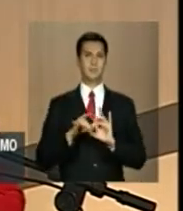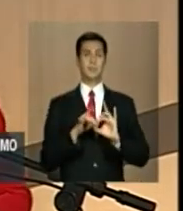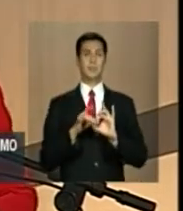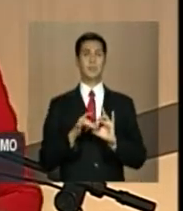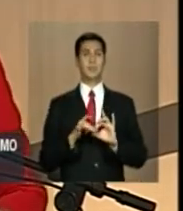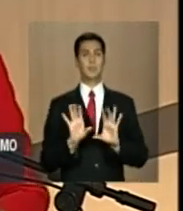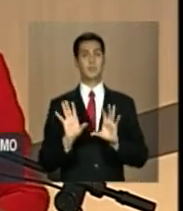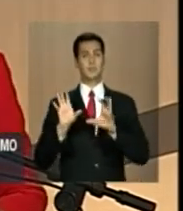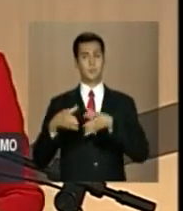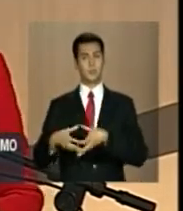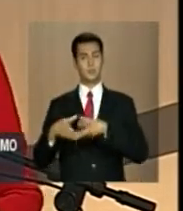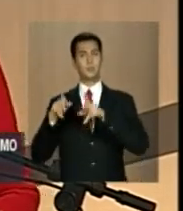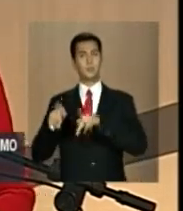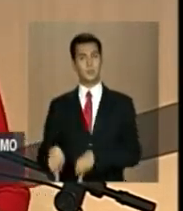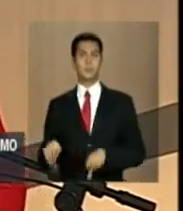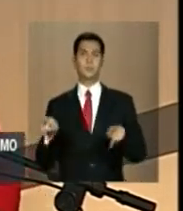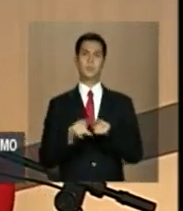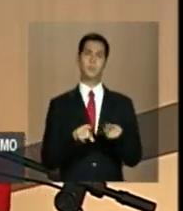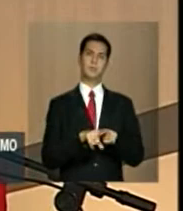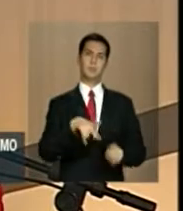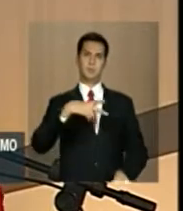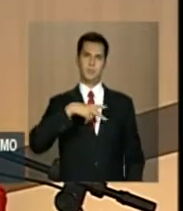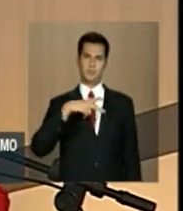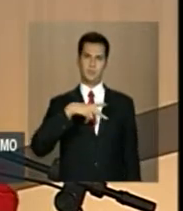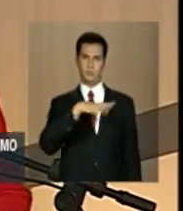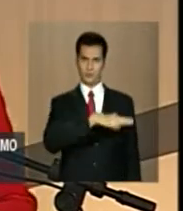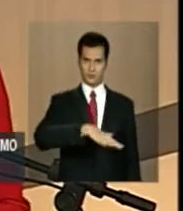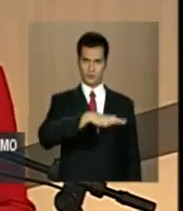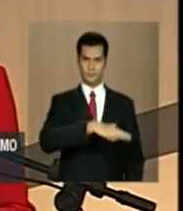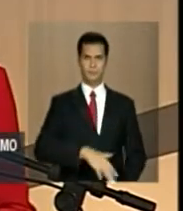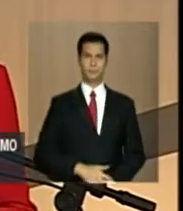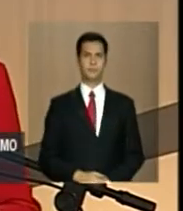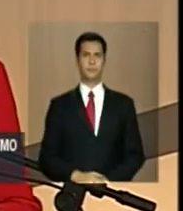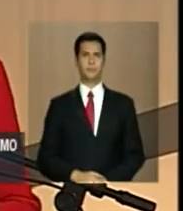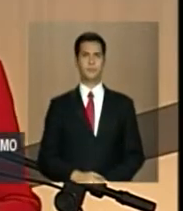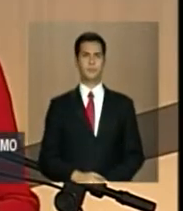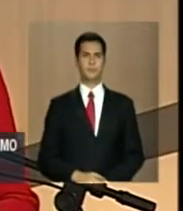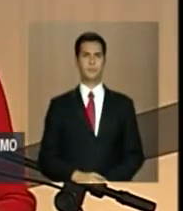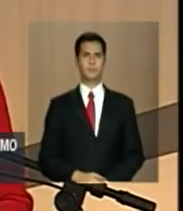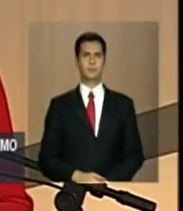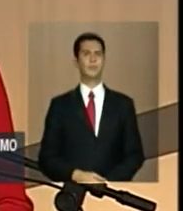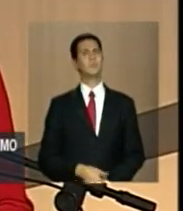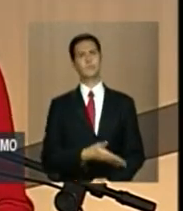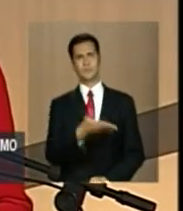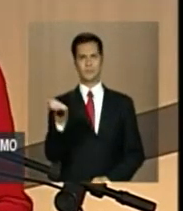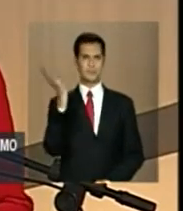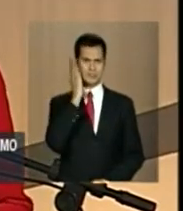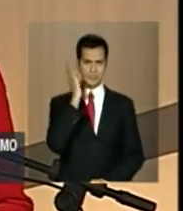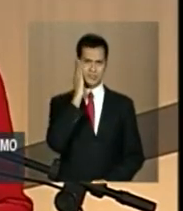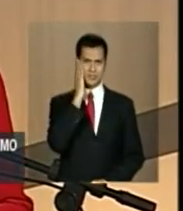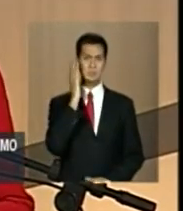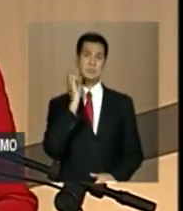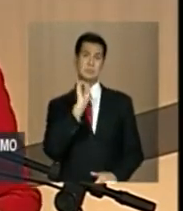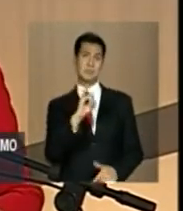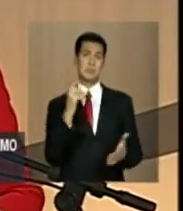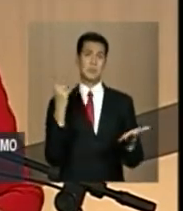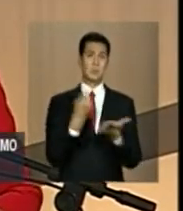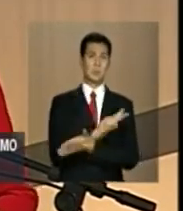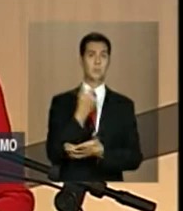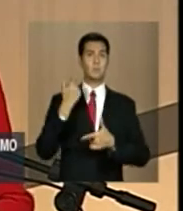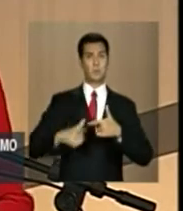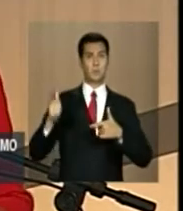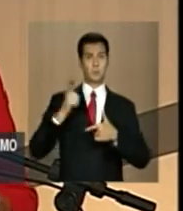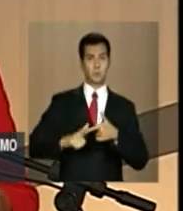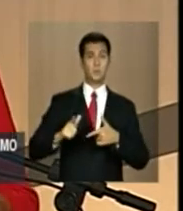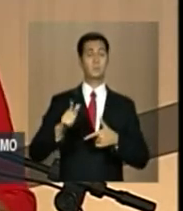público e o setor privado. Todo mundo sabe que, diante de uma crise, aumenta a